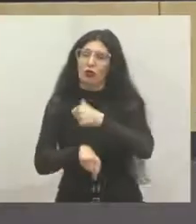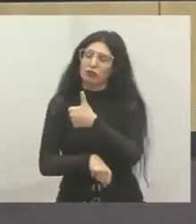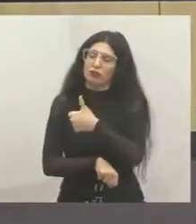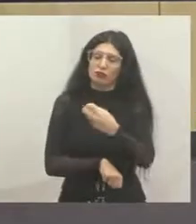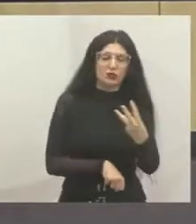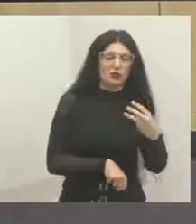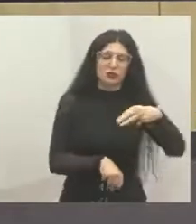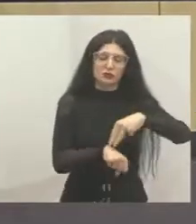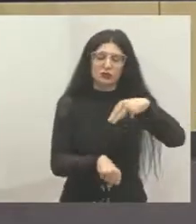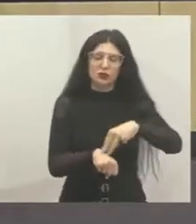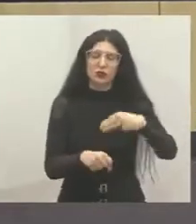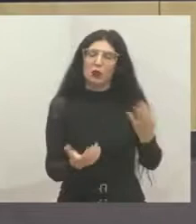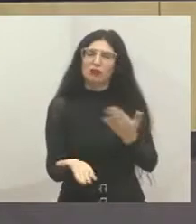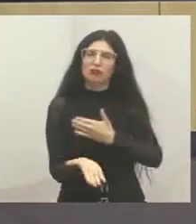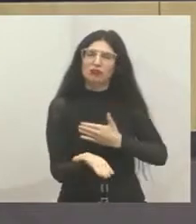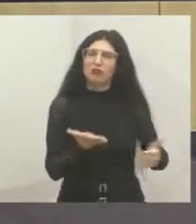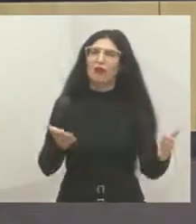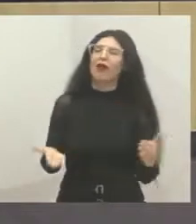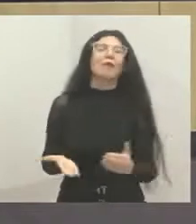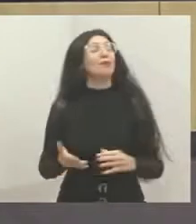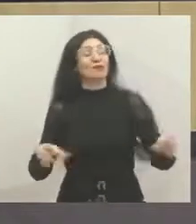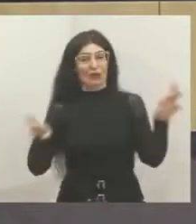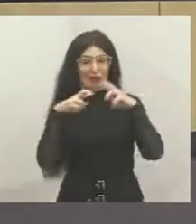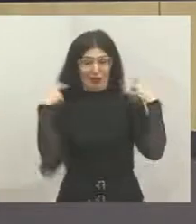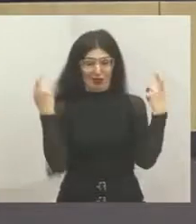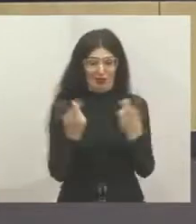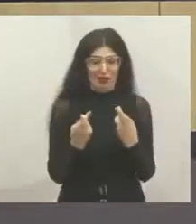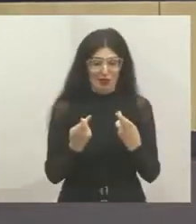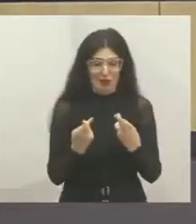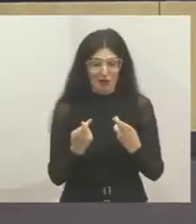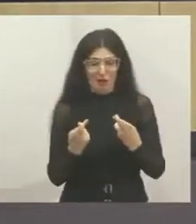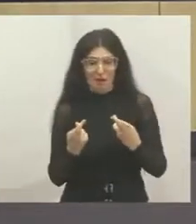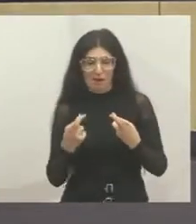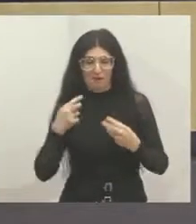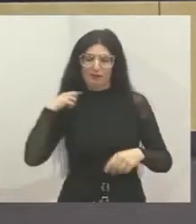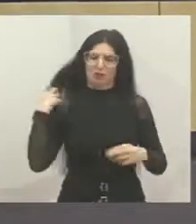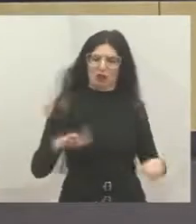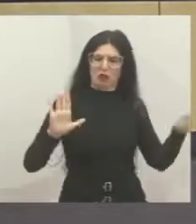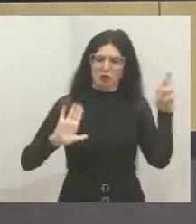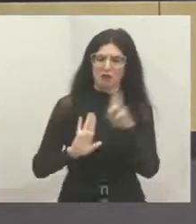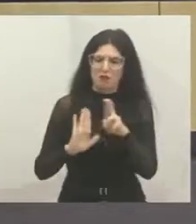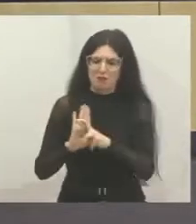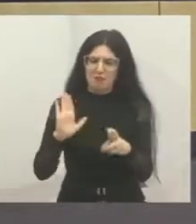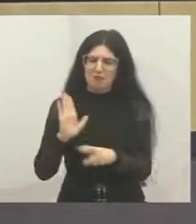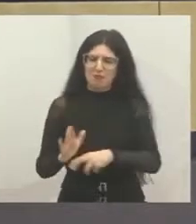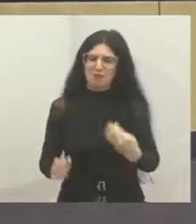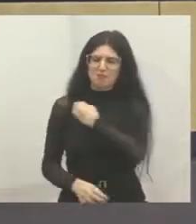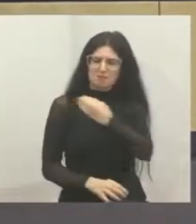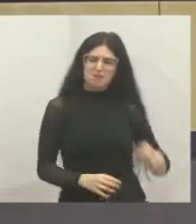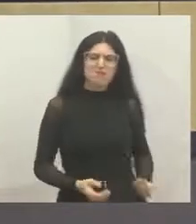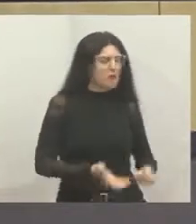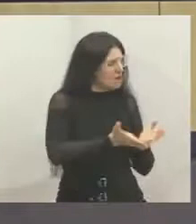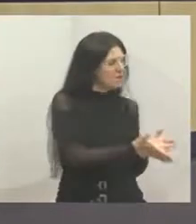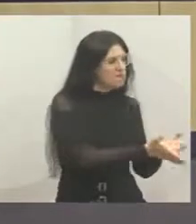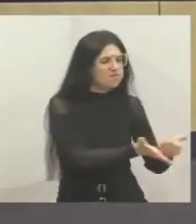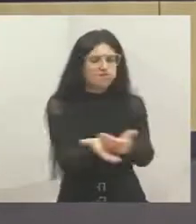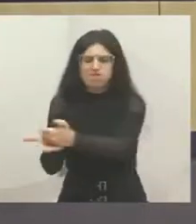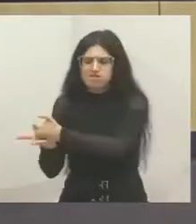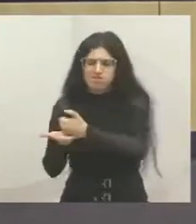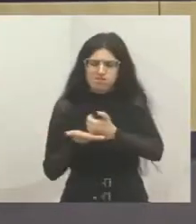18h13, declaro aberta a presente audiência pública destinada à avaliação e demonstração do cumprimento das metas